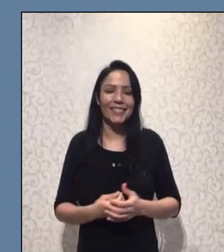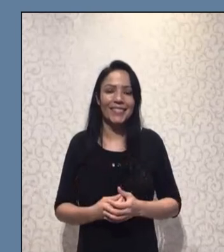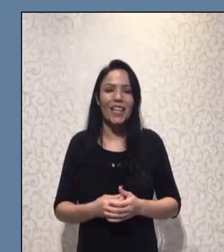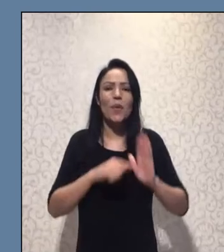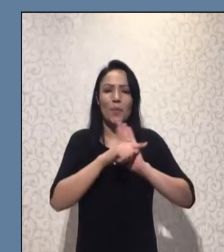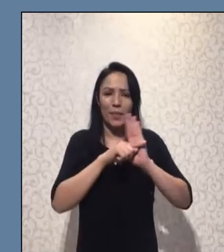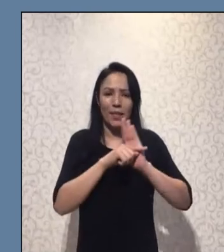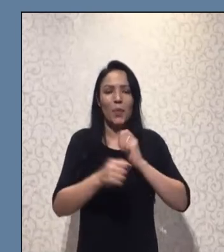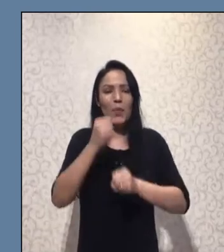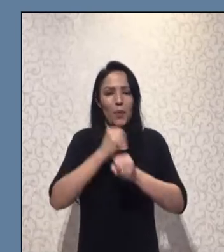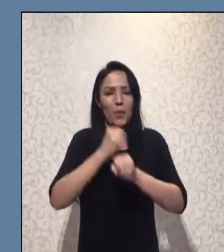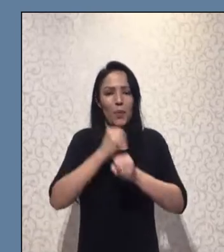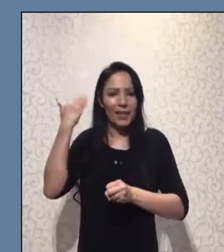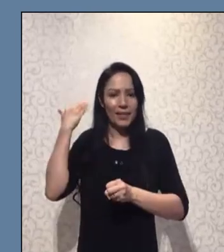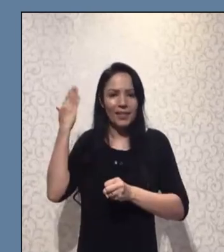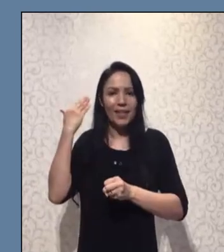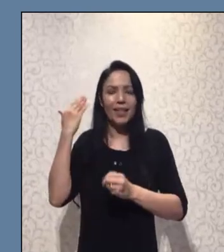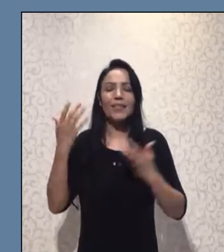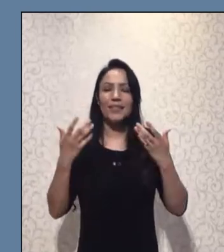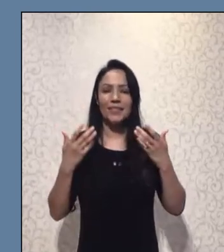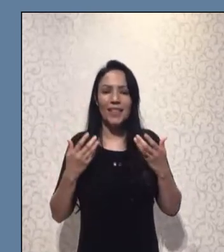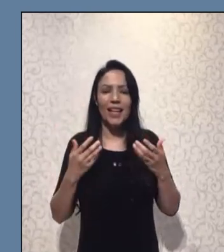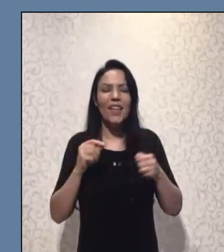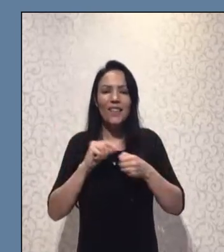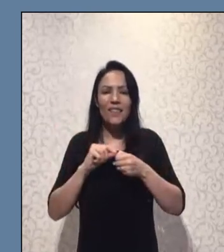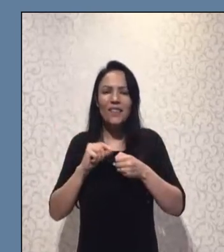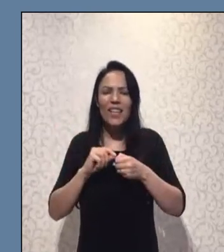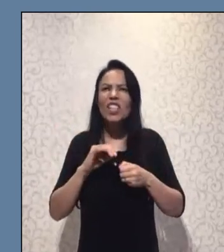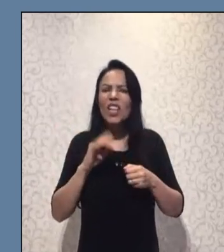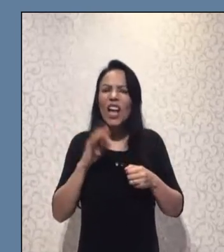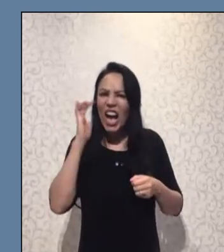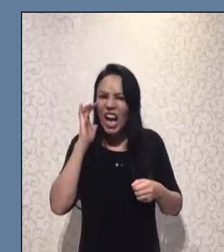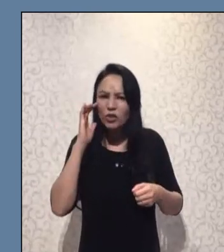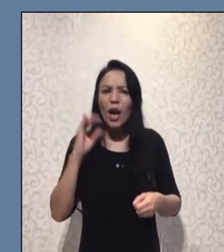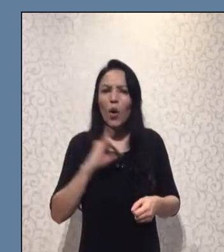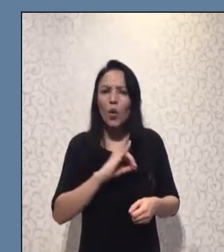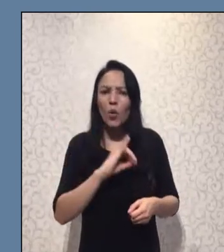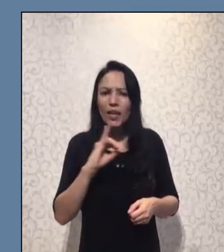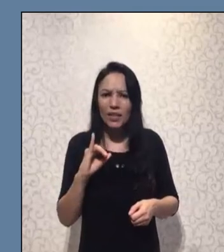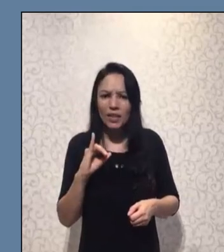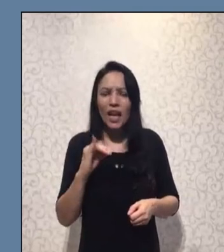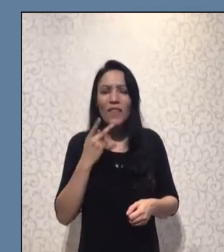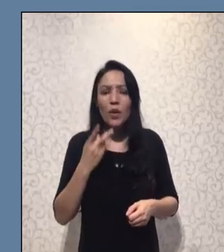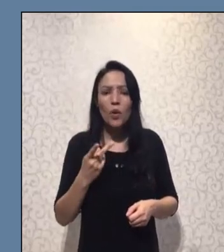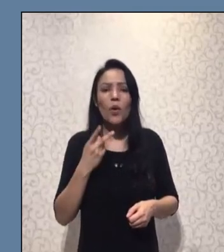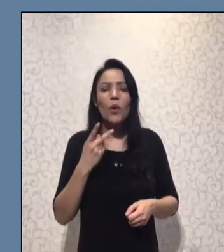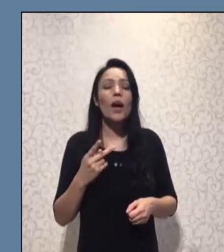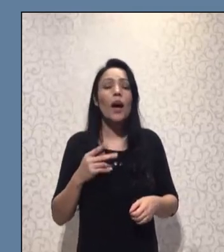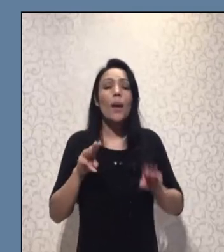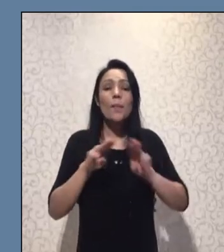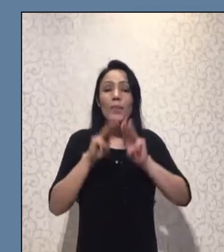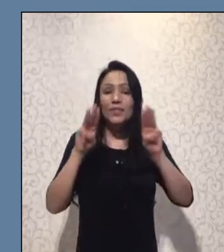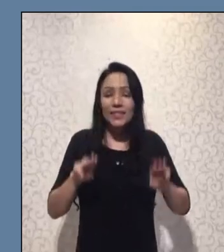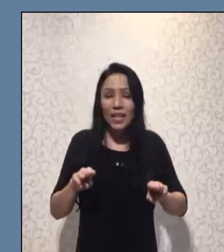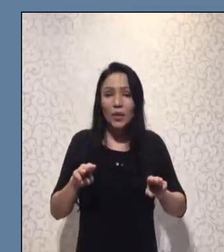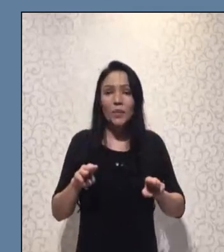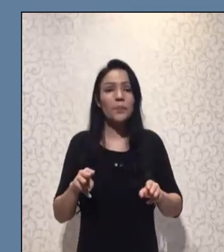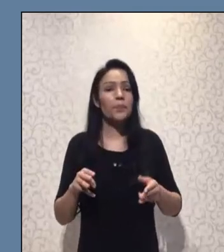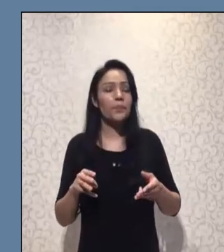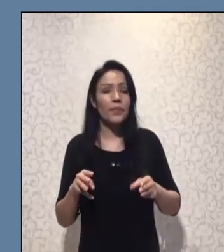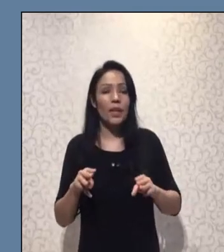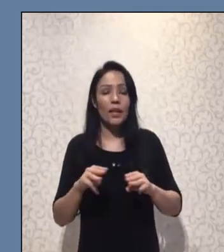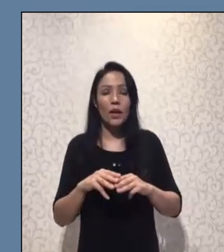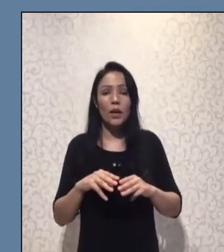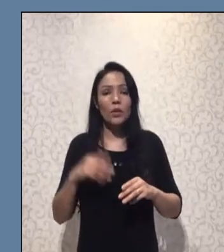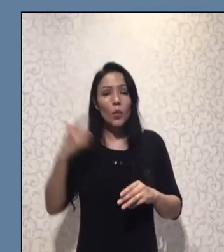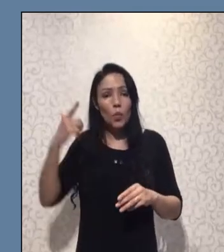feita pela Oi, falando sobre os problemas, os museus de arte não padecem desse problema, mas os museus de antropologia